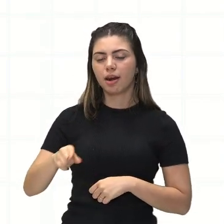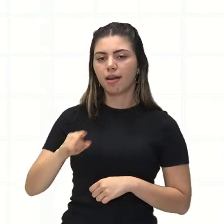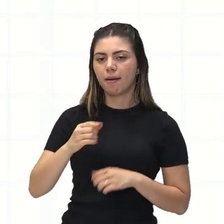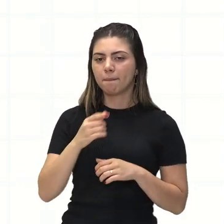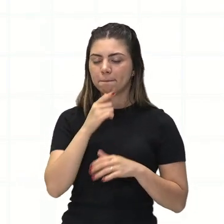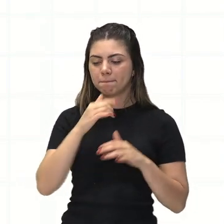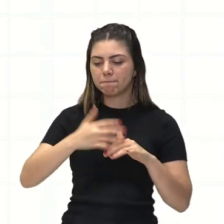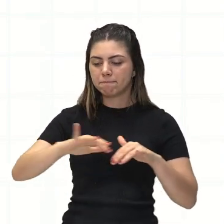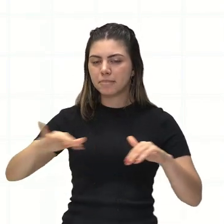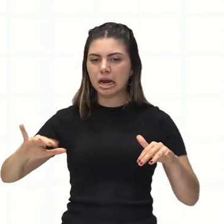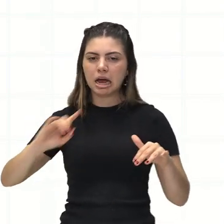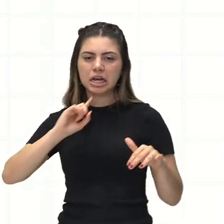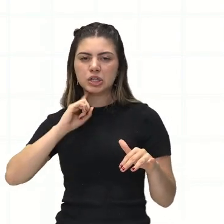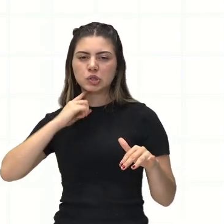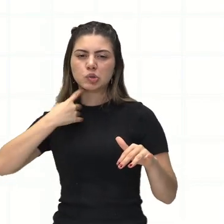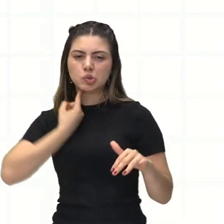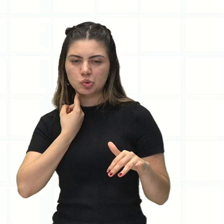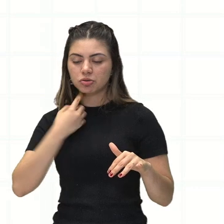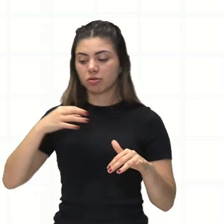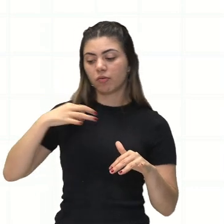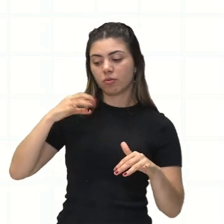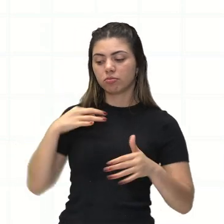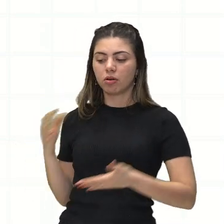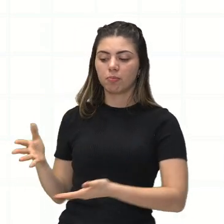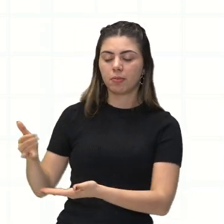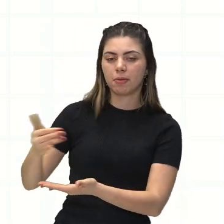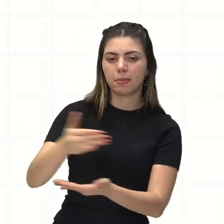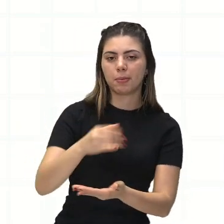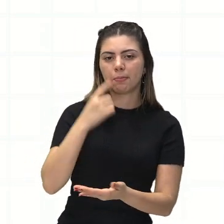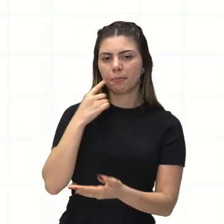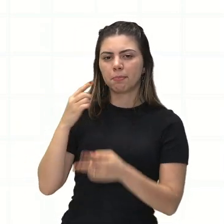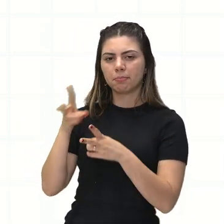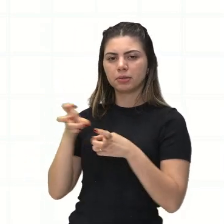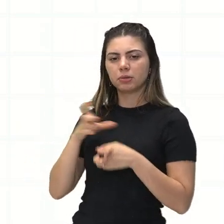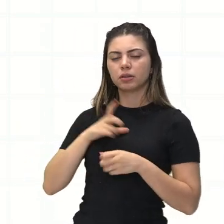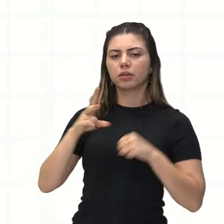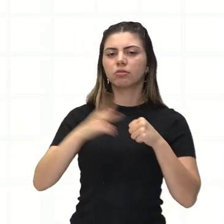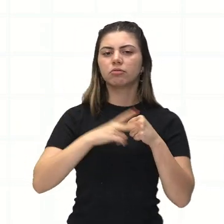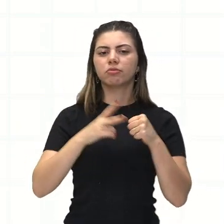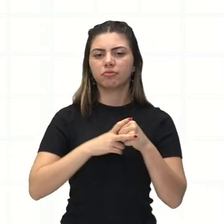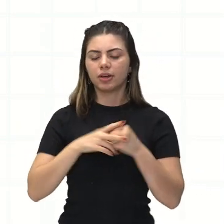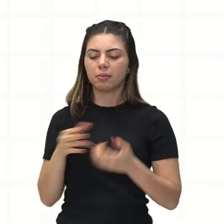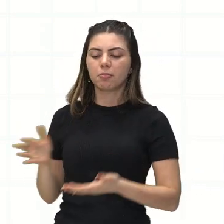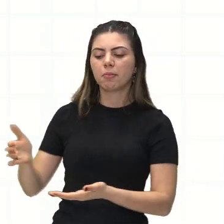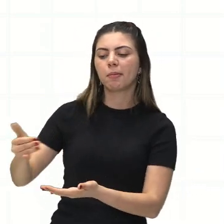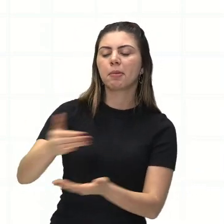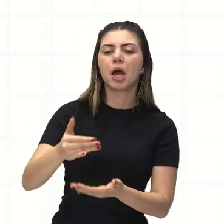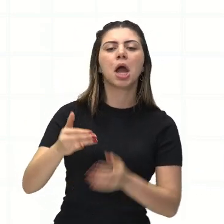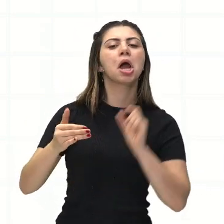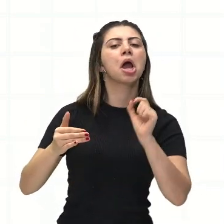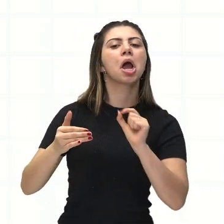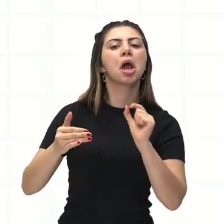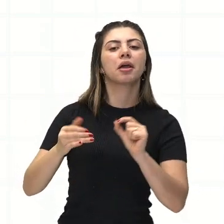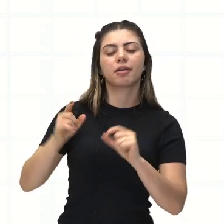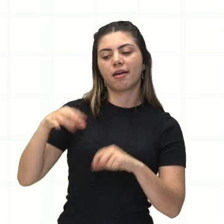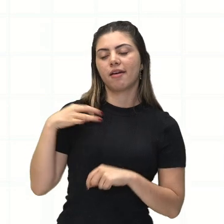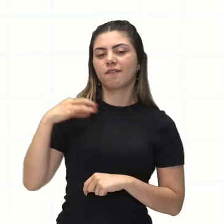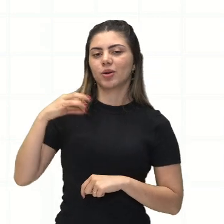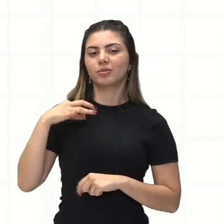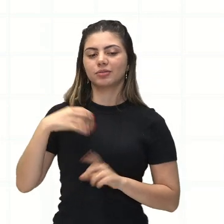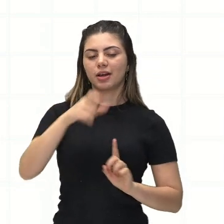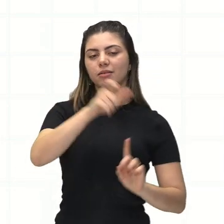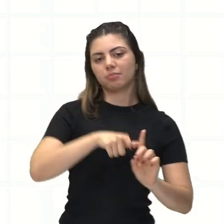vou para aquele mesmo processo. O verbo é recolher. Quem recolheu o lixo na praia foi o voluntário. Eu tenho meu